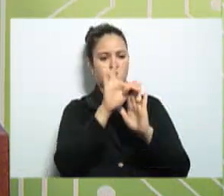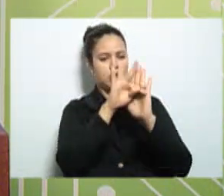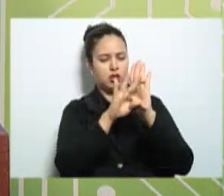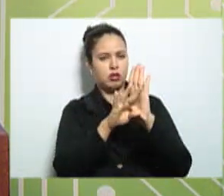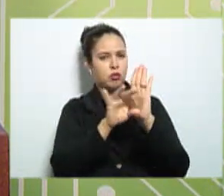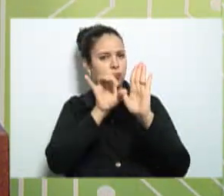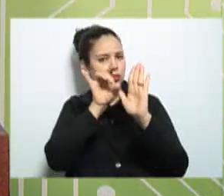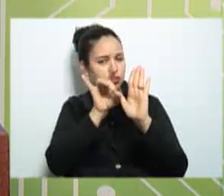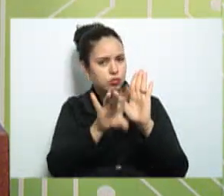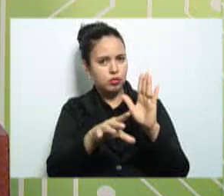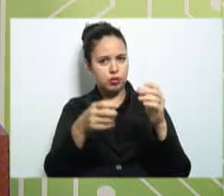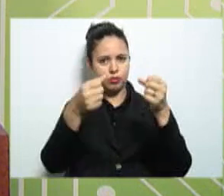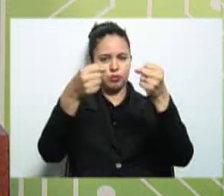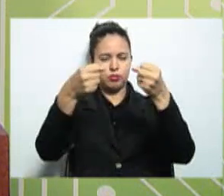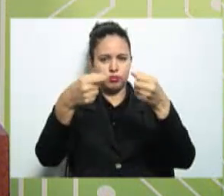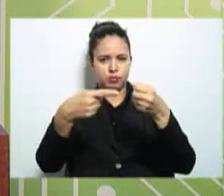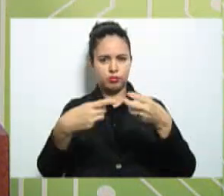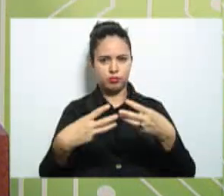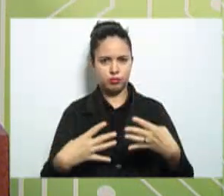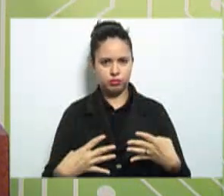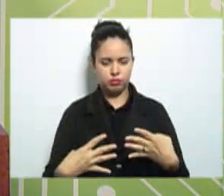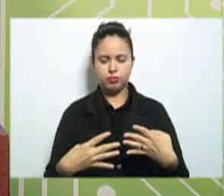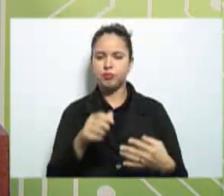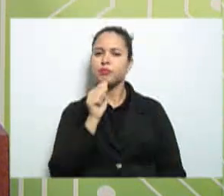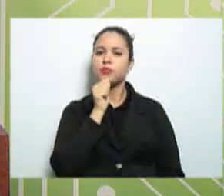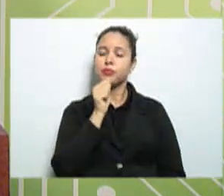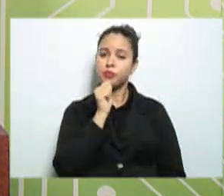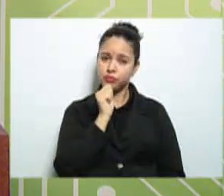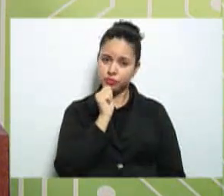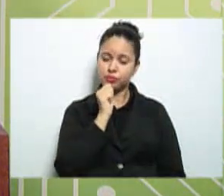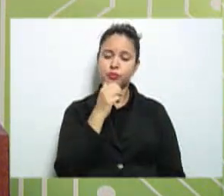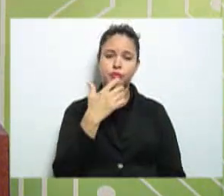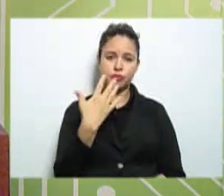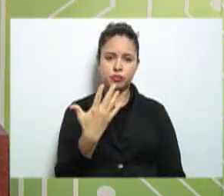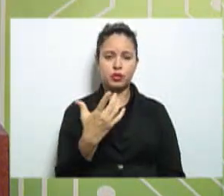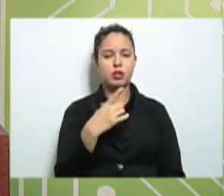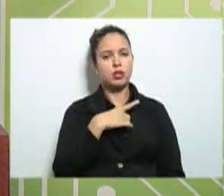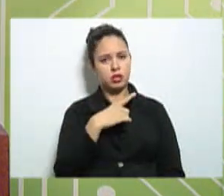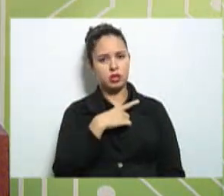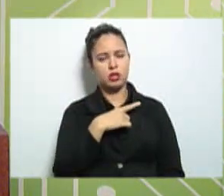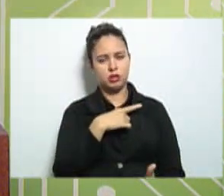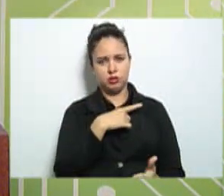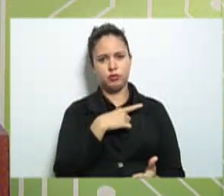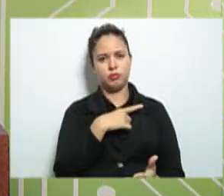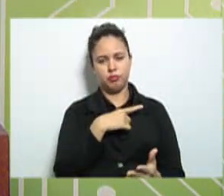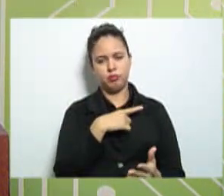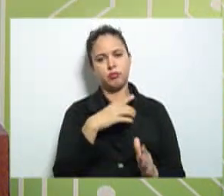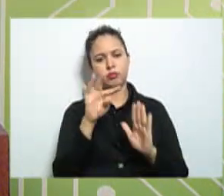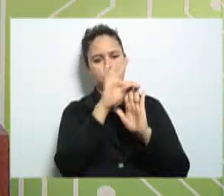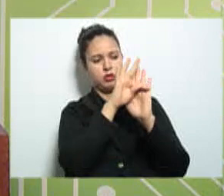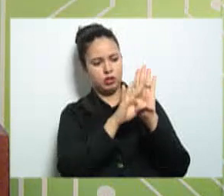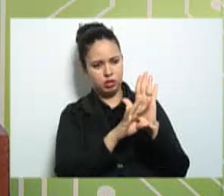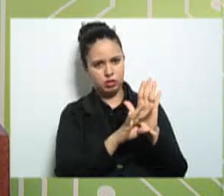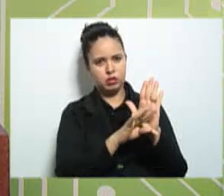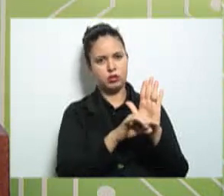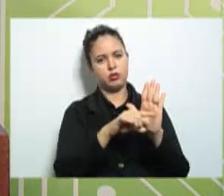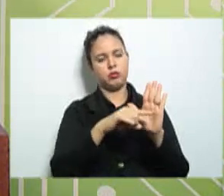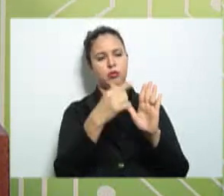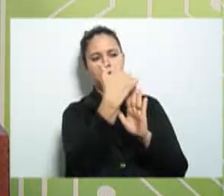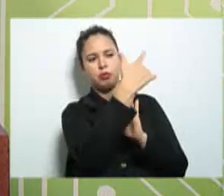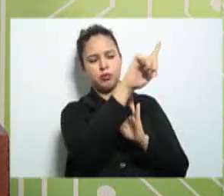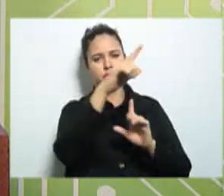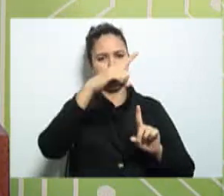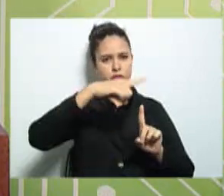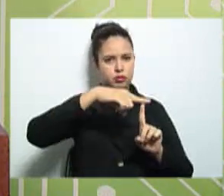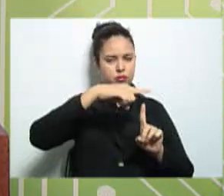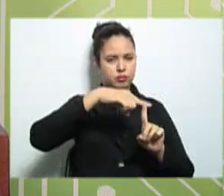Pode, mas não é tão comum. O que geralmente acontece é eu ter um texto, né, de outra tipologia, principalmente a